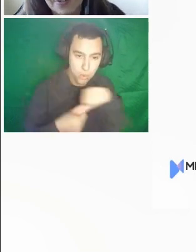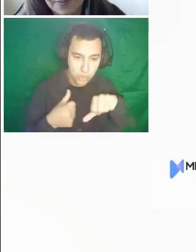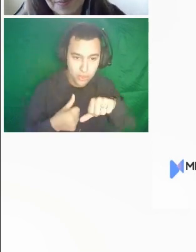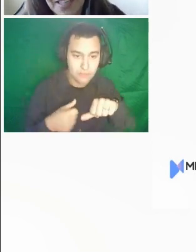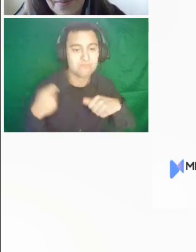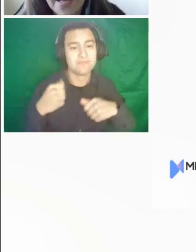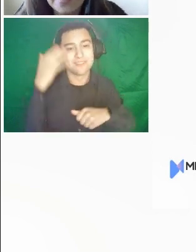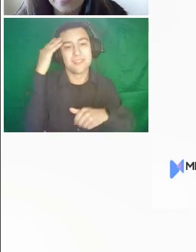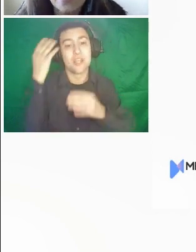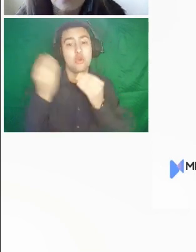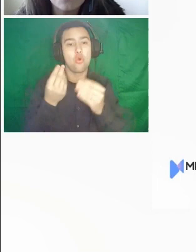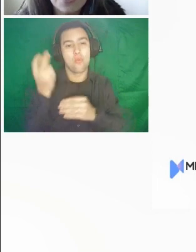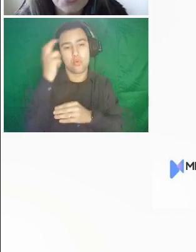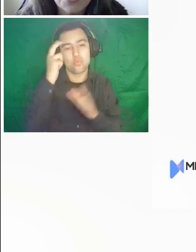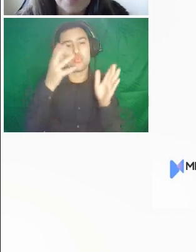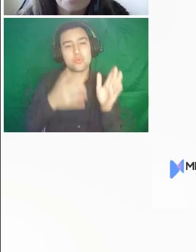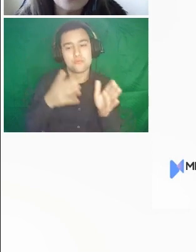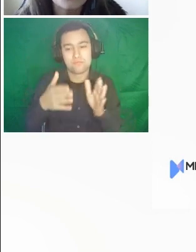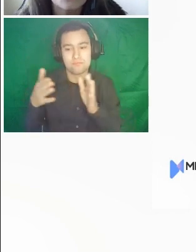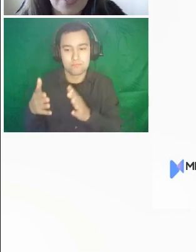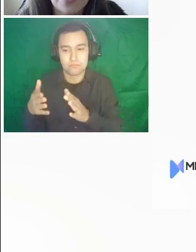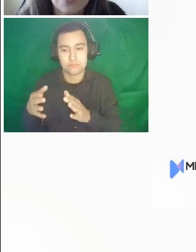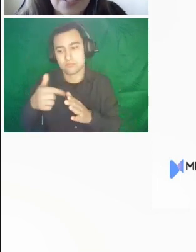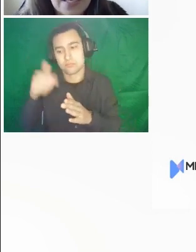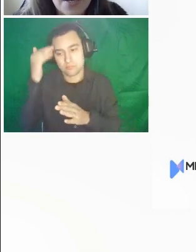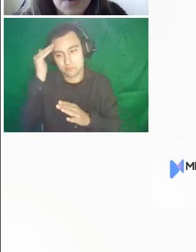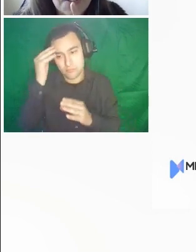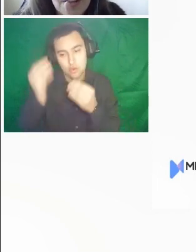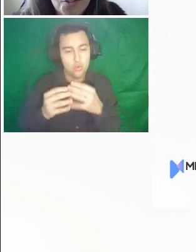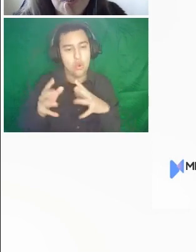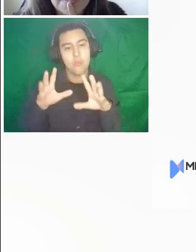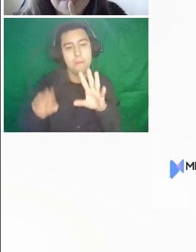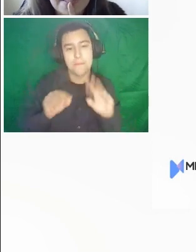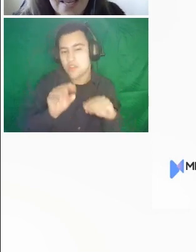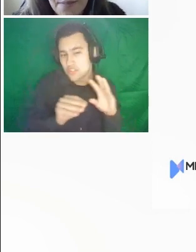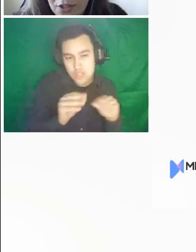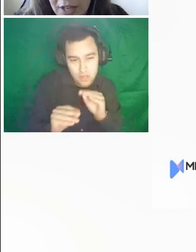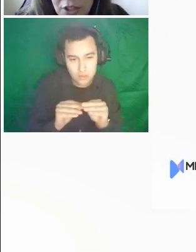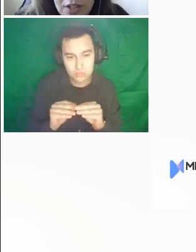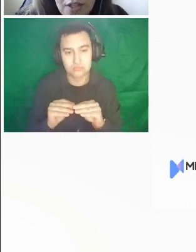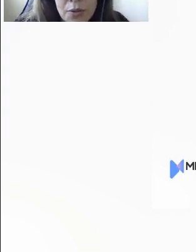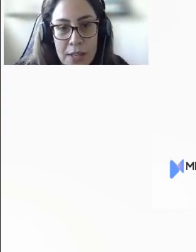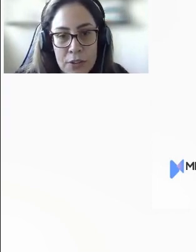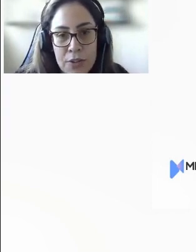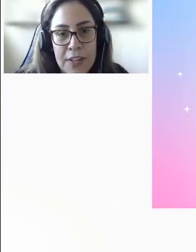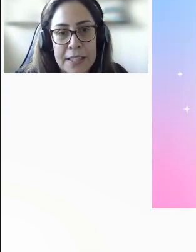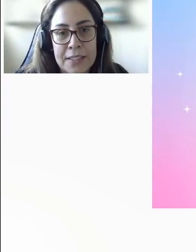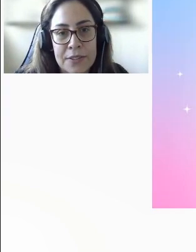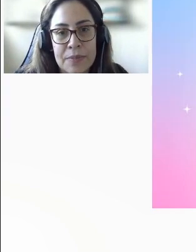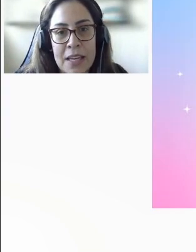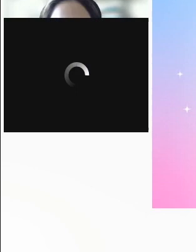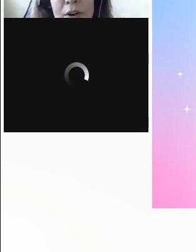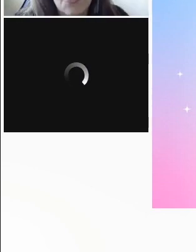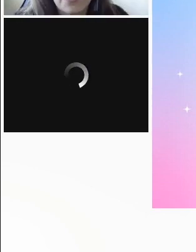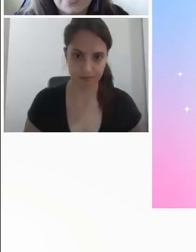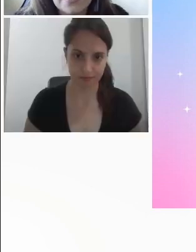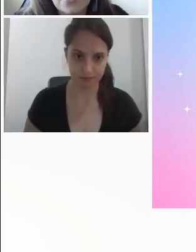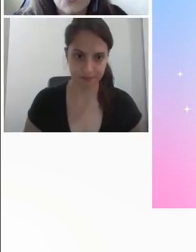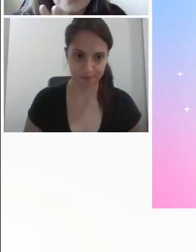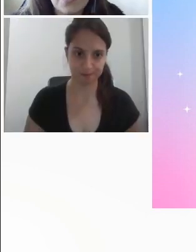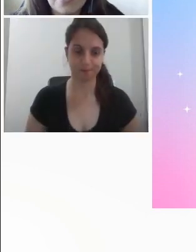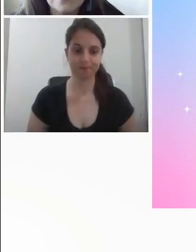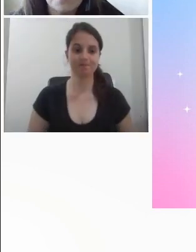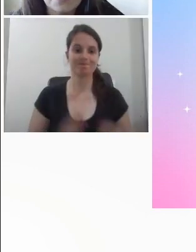organizacional para entender onde que a gente tá mexendo e quando eu falo sobre sistema gente do que que eu tô falando